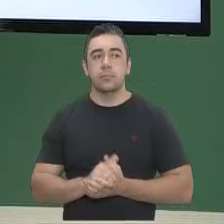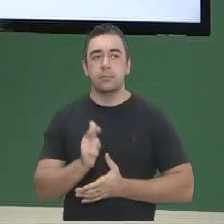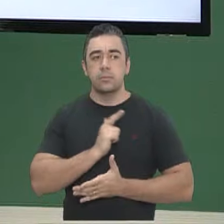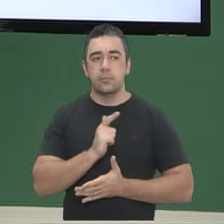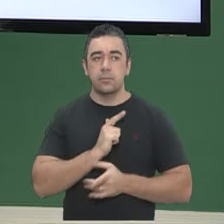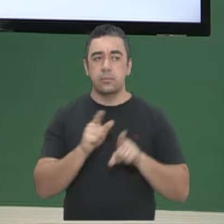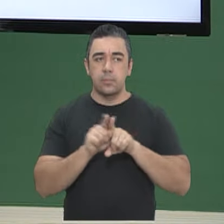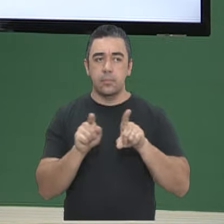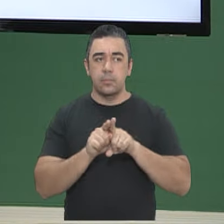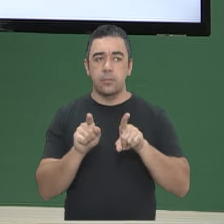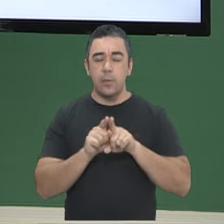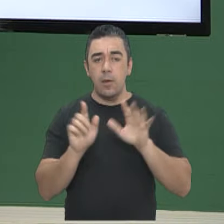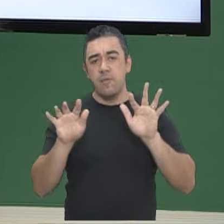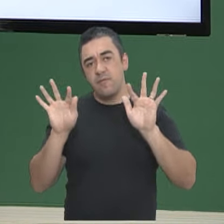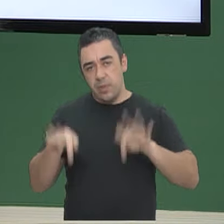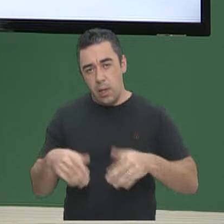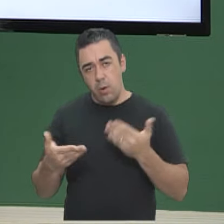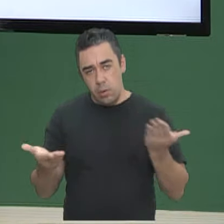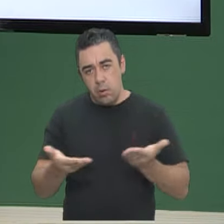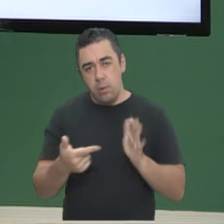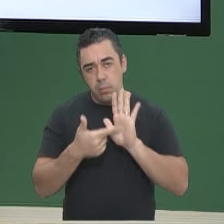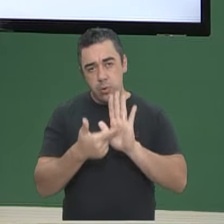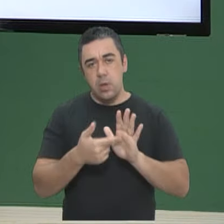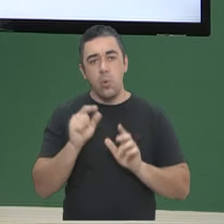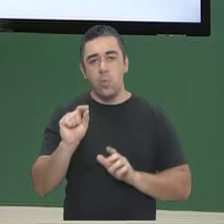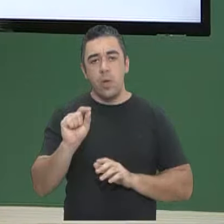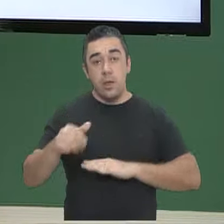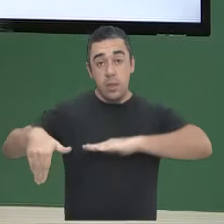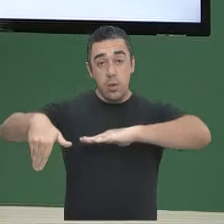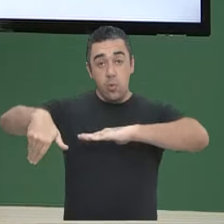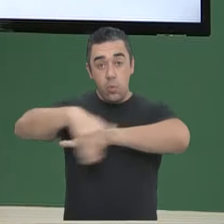temos, para finalizar, as provas de rua,